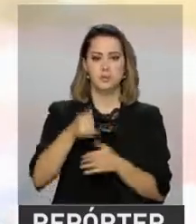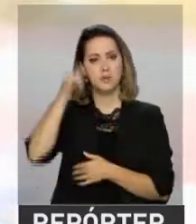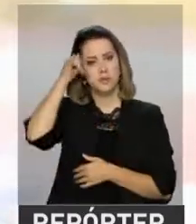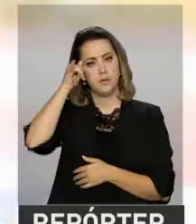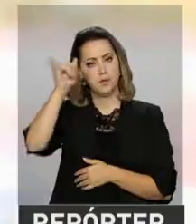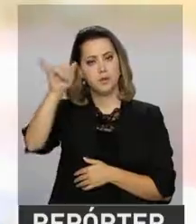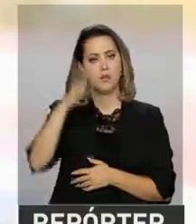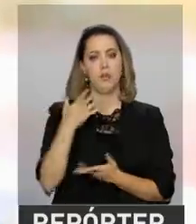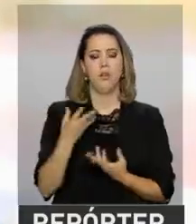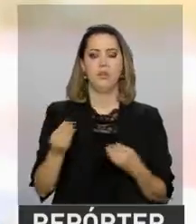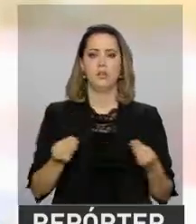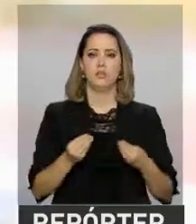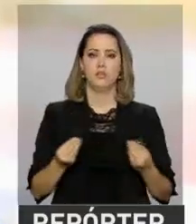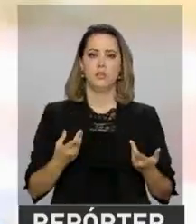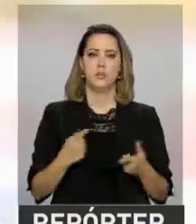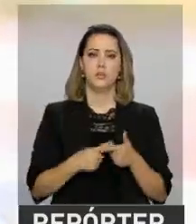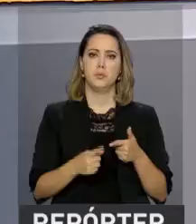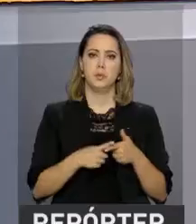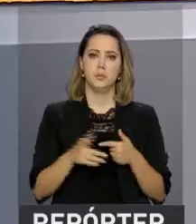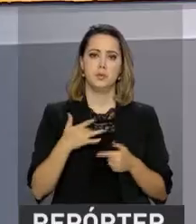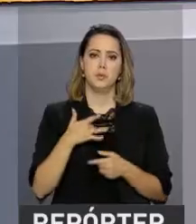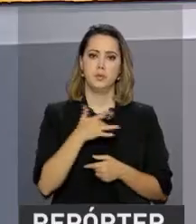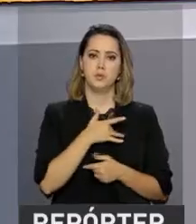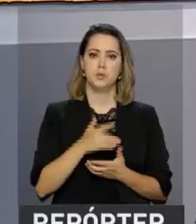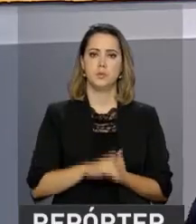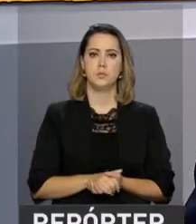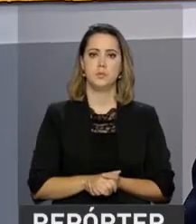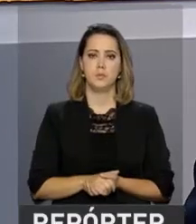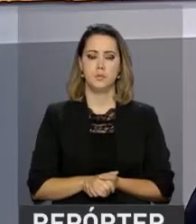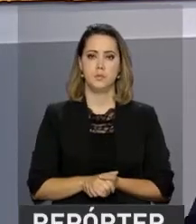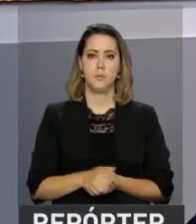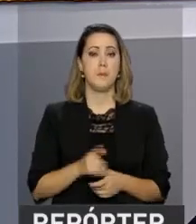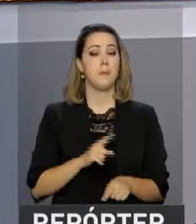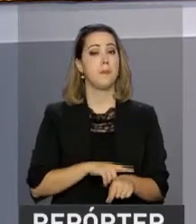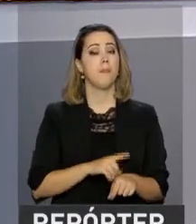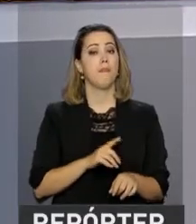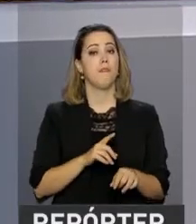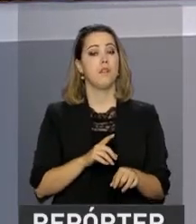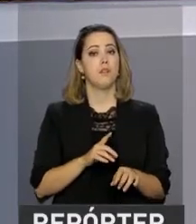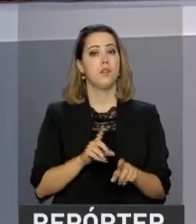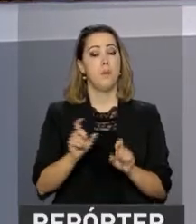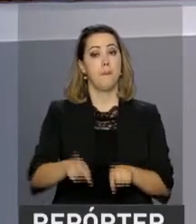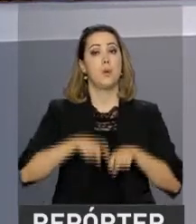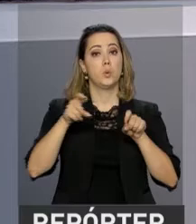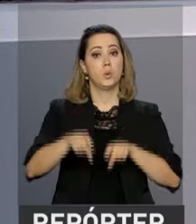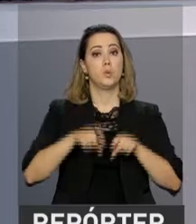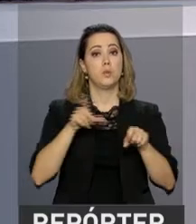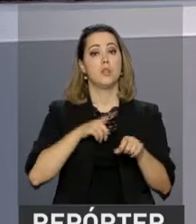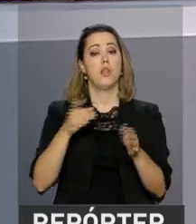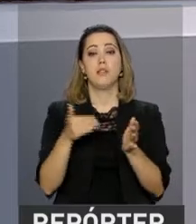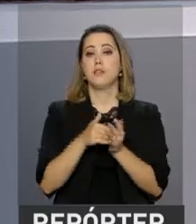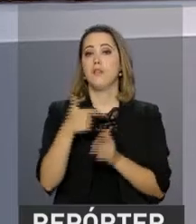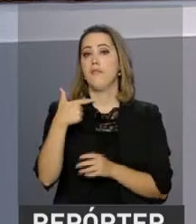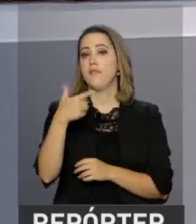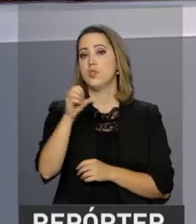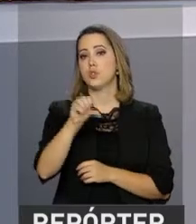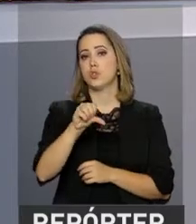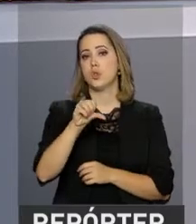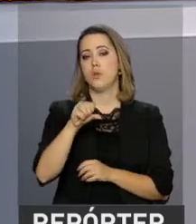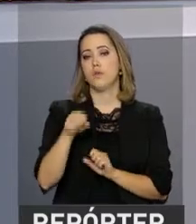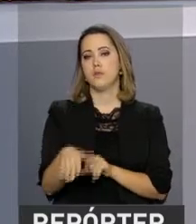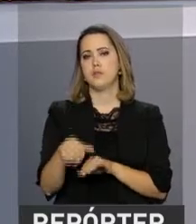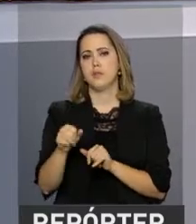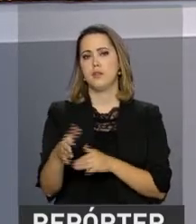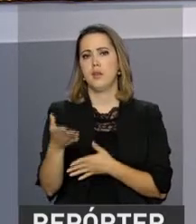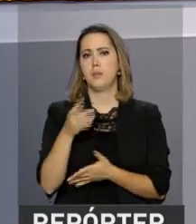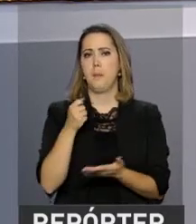para trabalhar com prevenção de problemas de saúde produtores rurais têm prazo até 29 de setembro para negociar